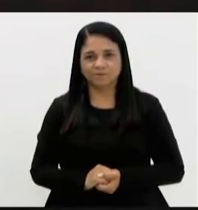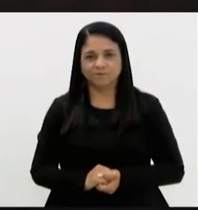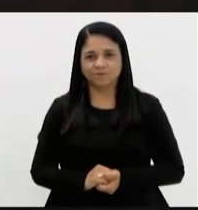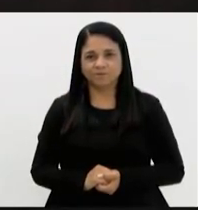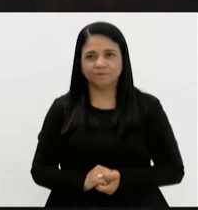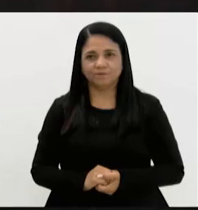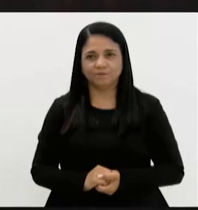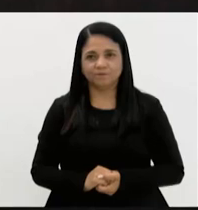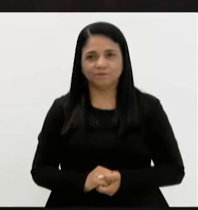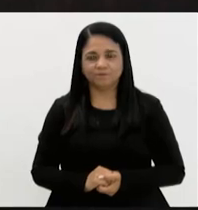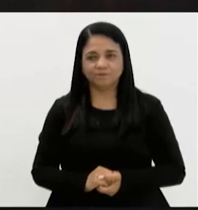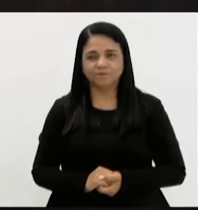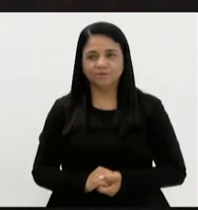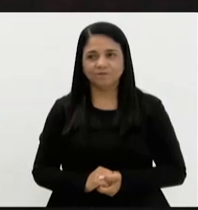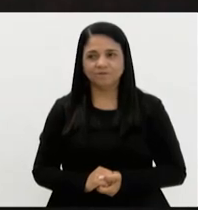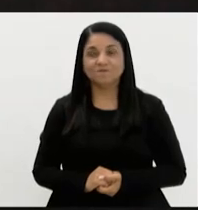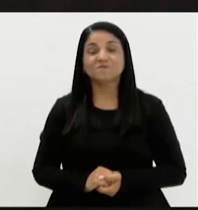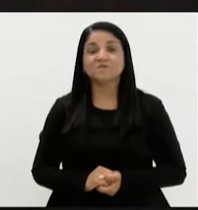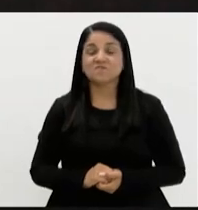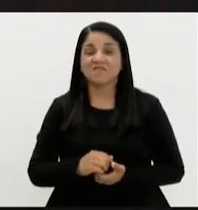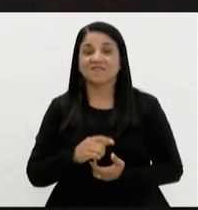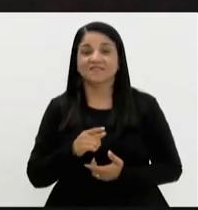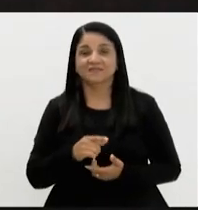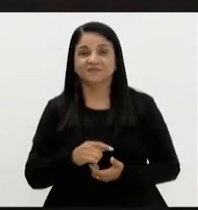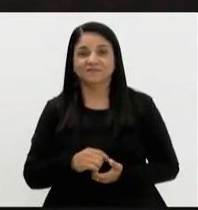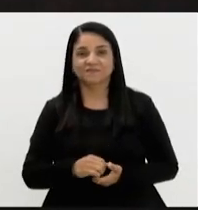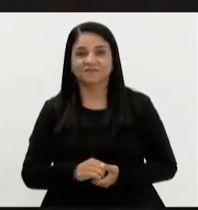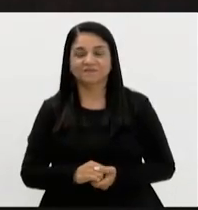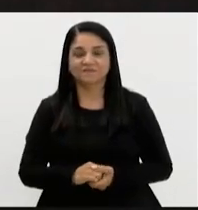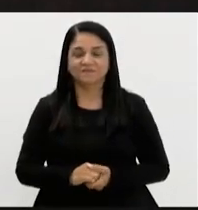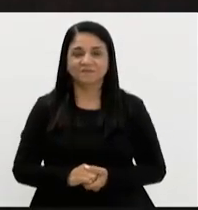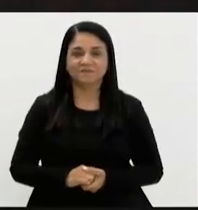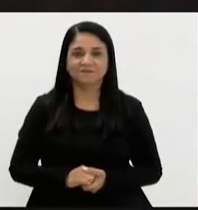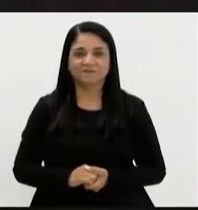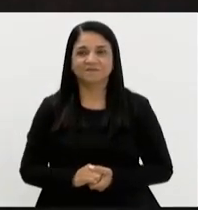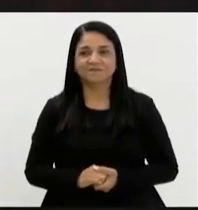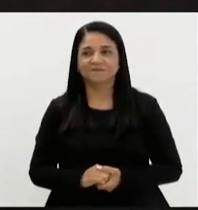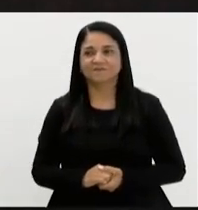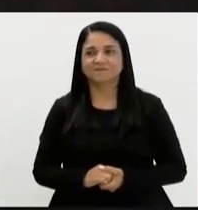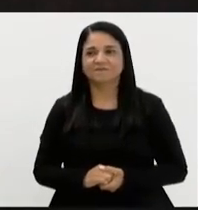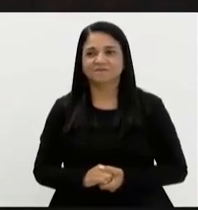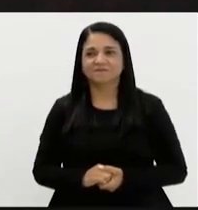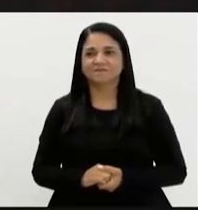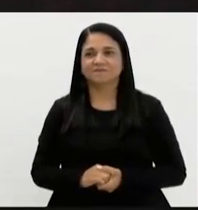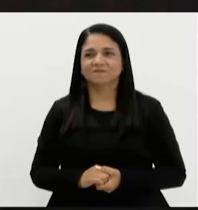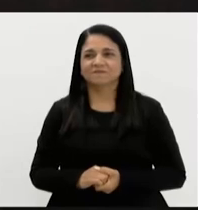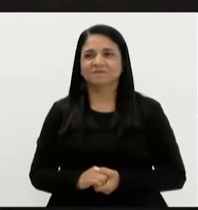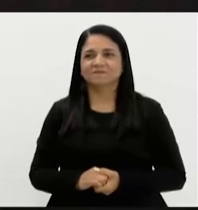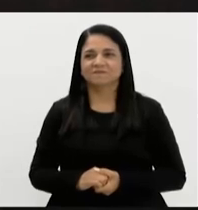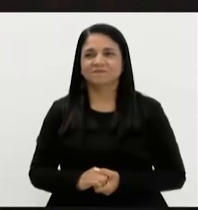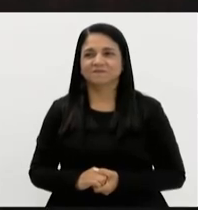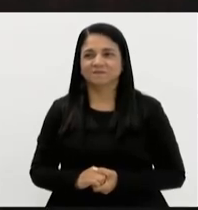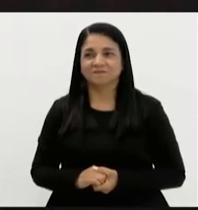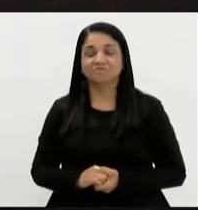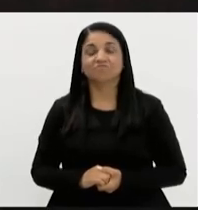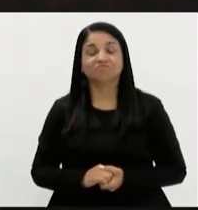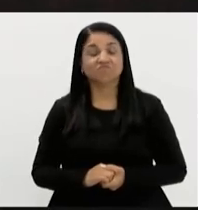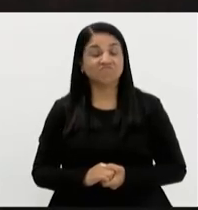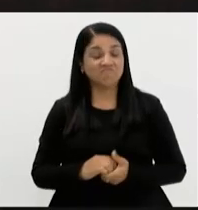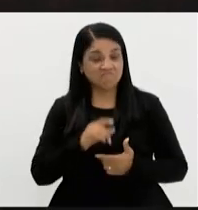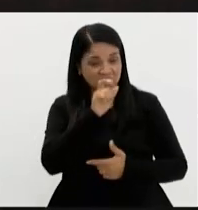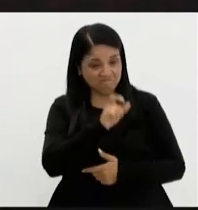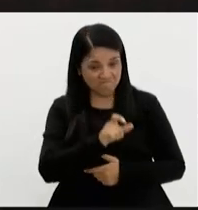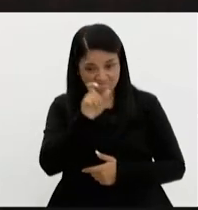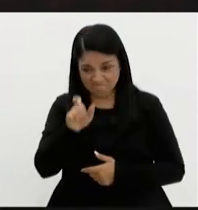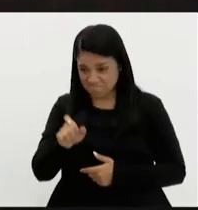creio alô agora sim eh excelentes eh Exposições né